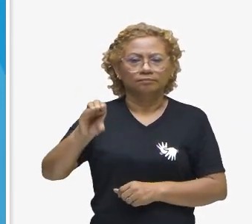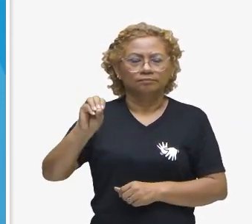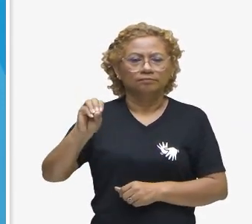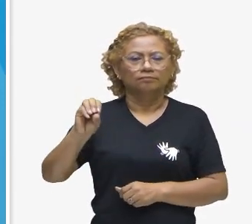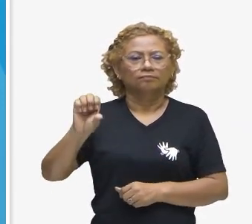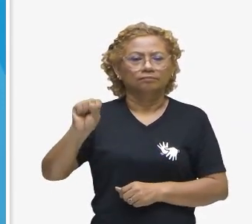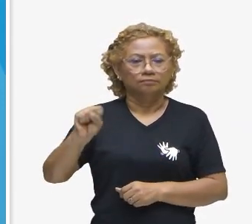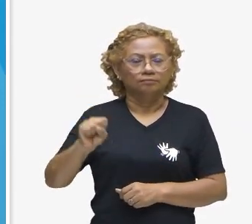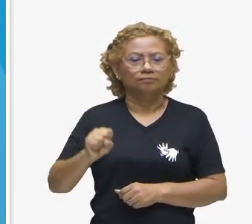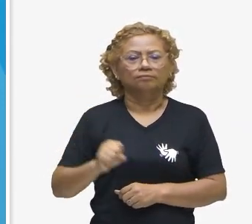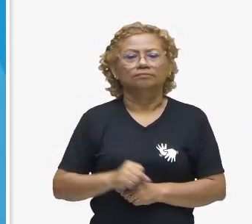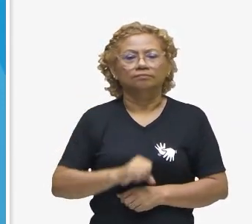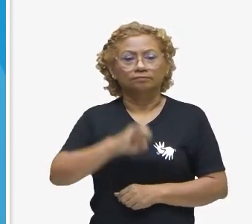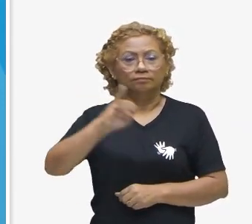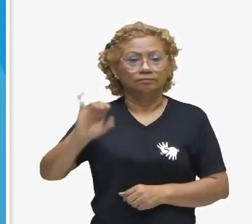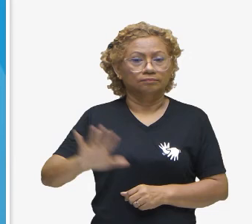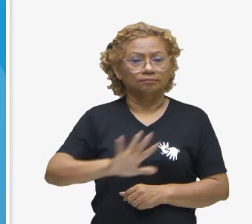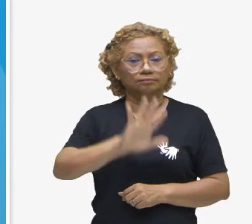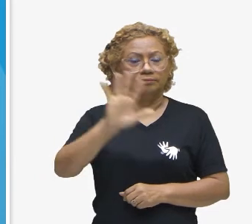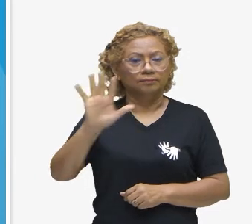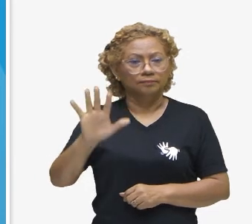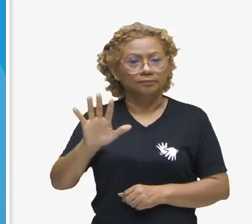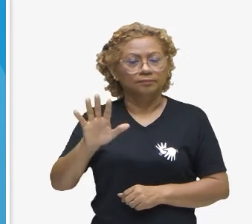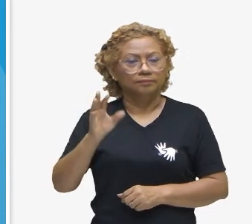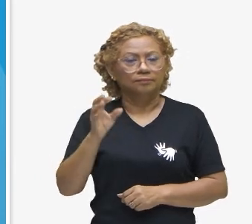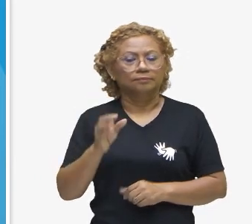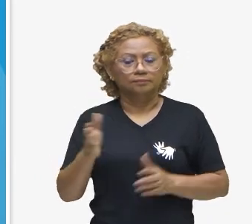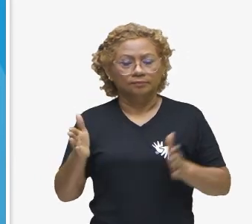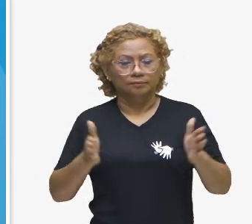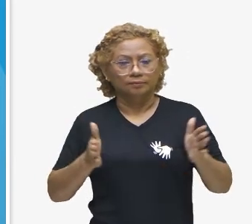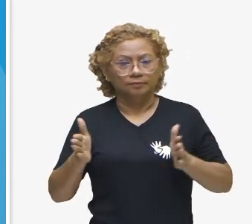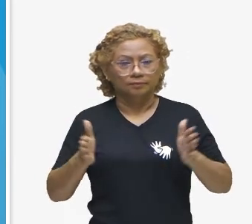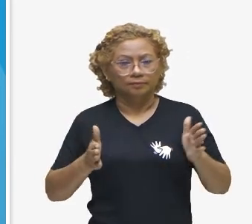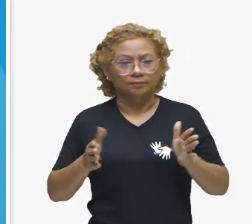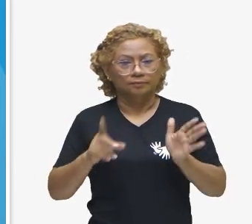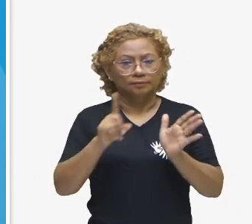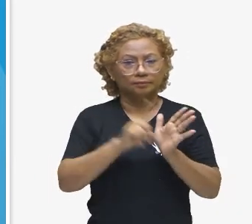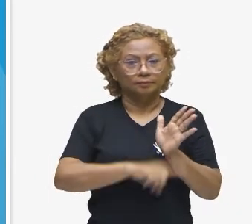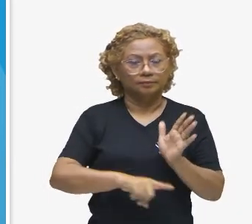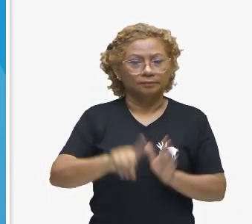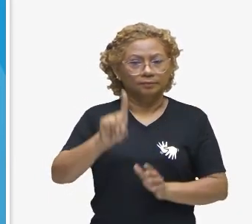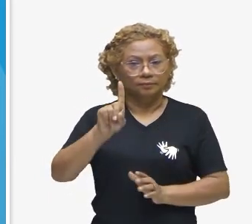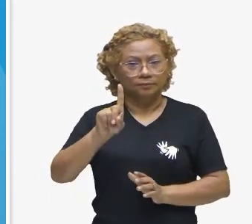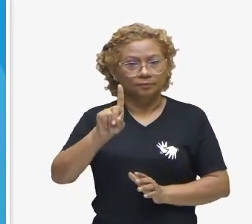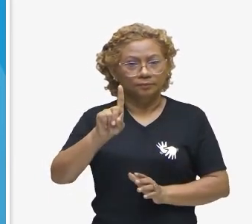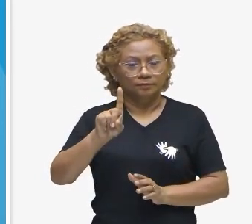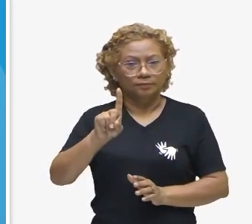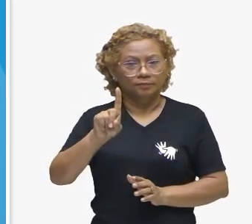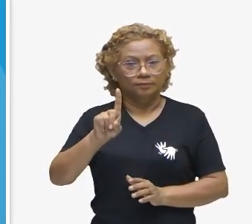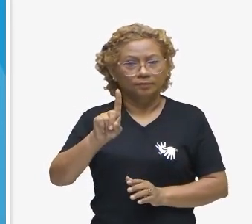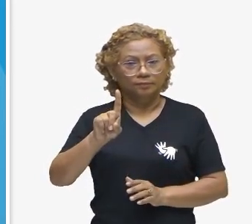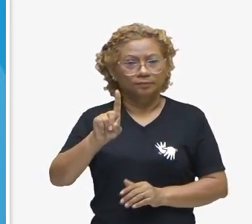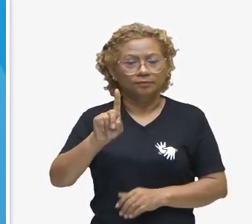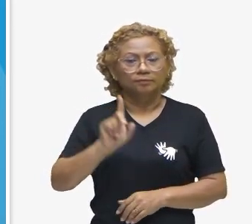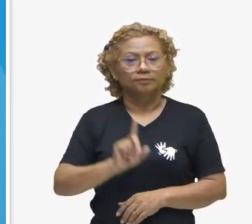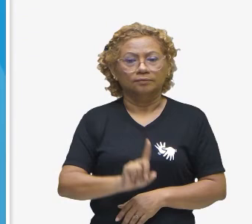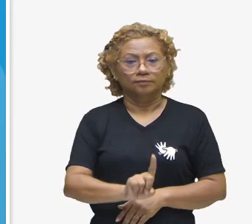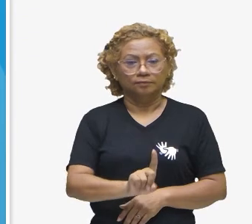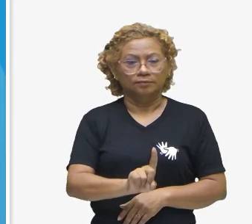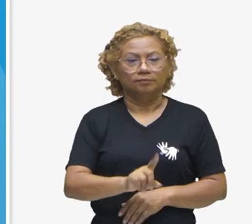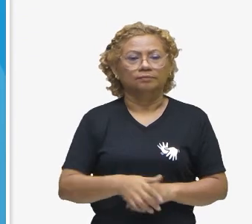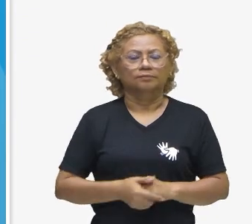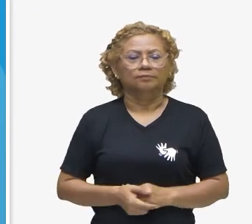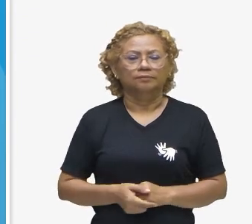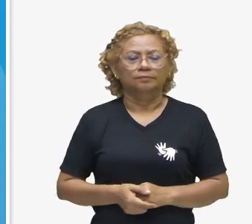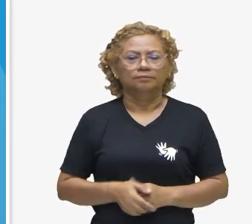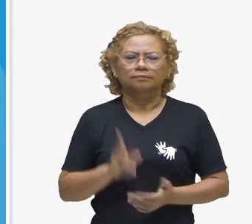A imagem está lá entre menos 1 e 1. Sempre o